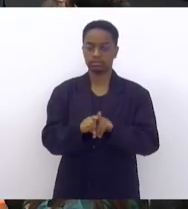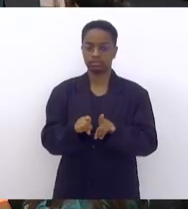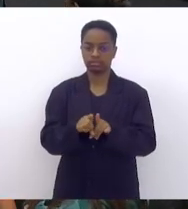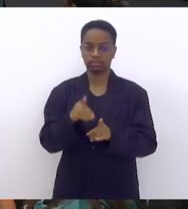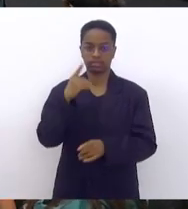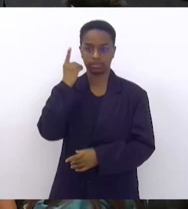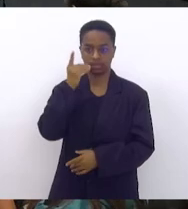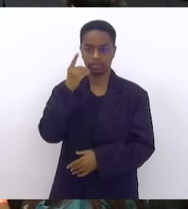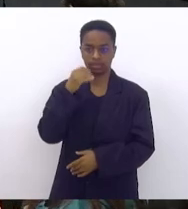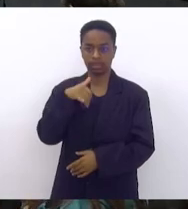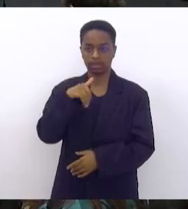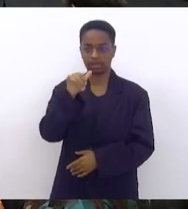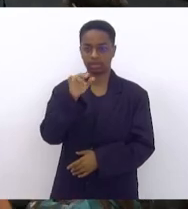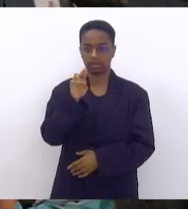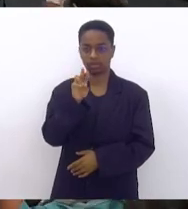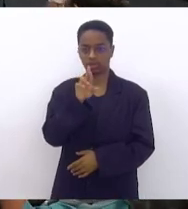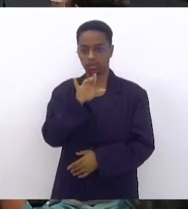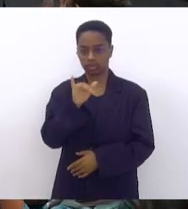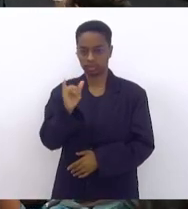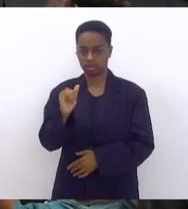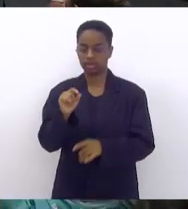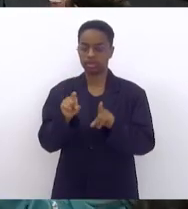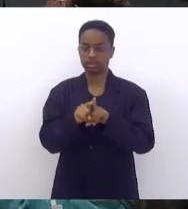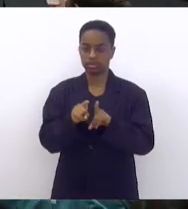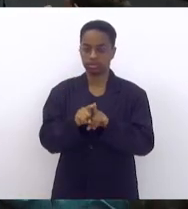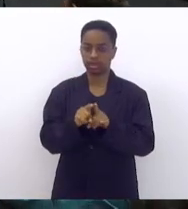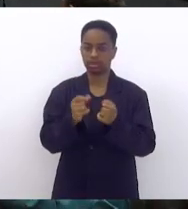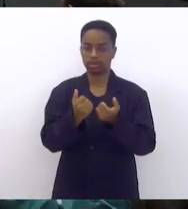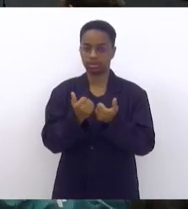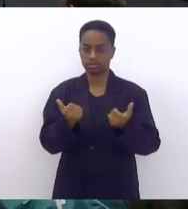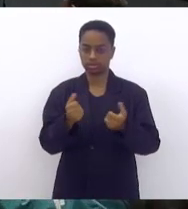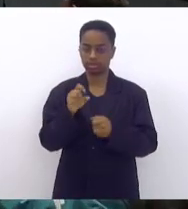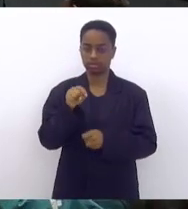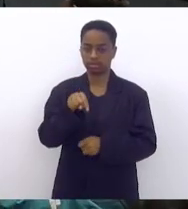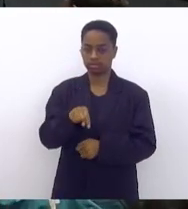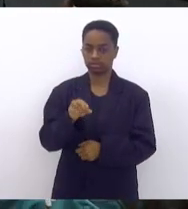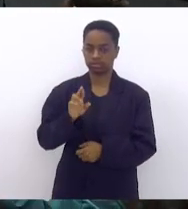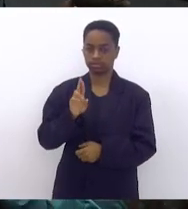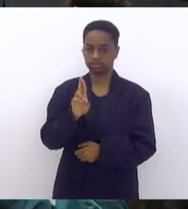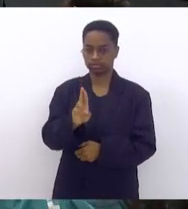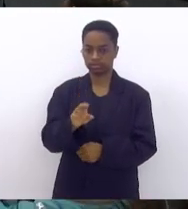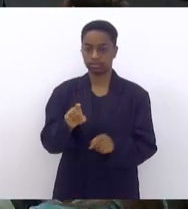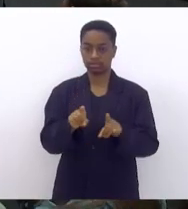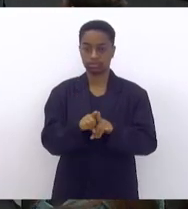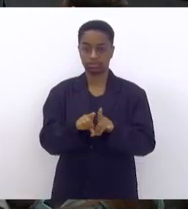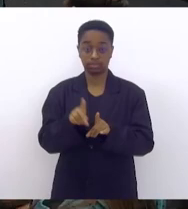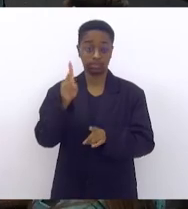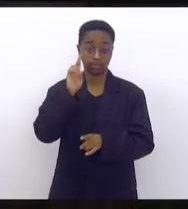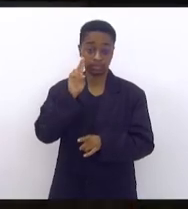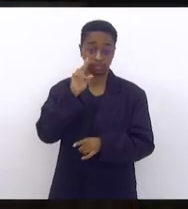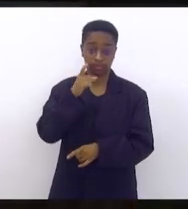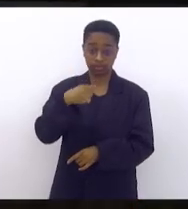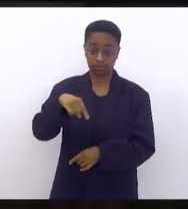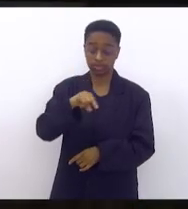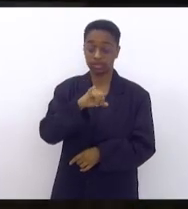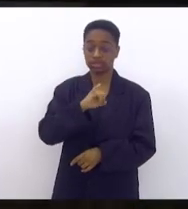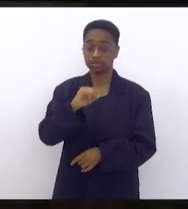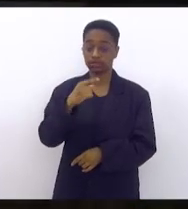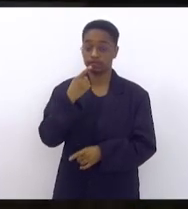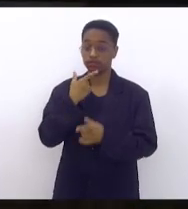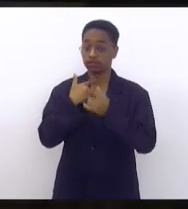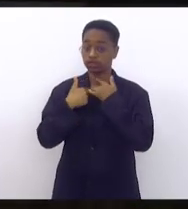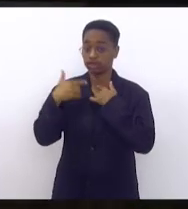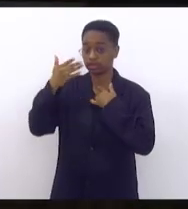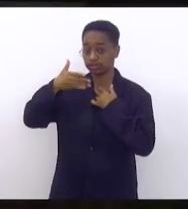do deputado Iuri, né, está aqui representado. Volto a lembrar que quem quiser se inscrever para falar, né,